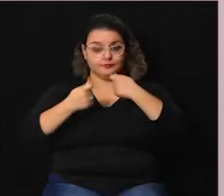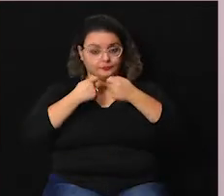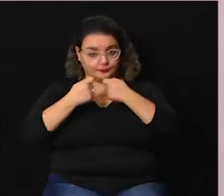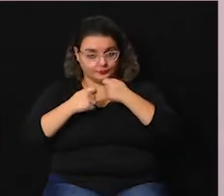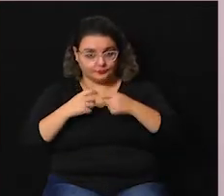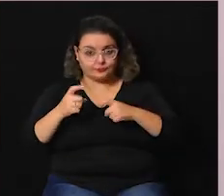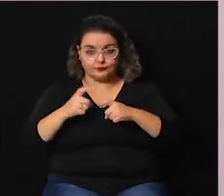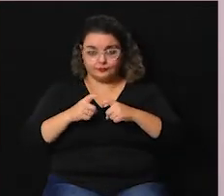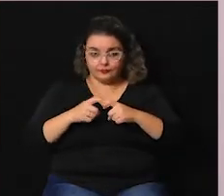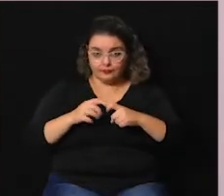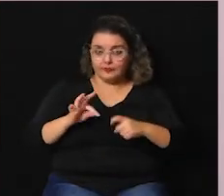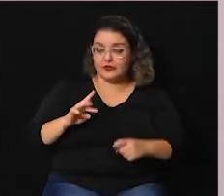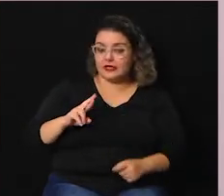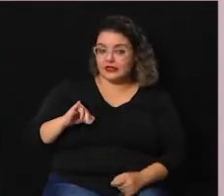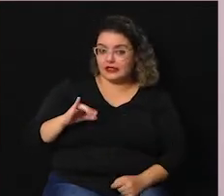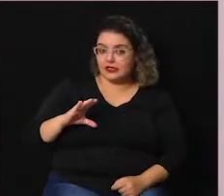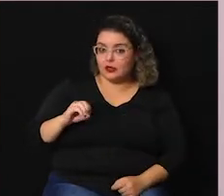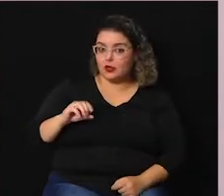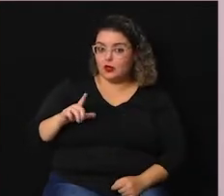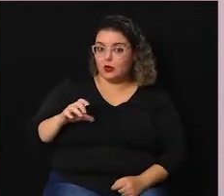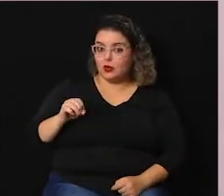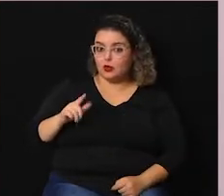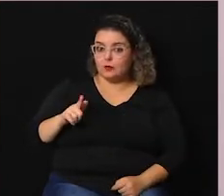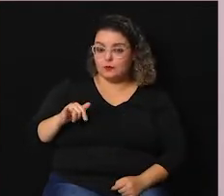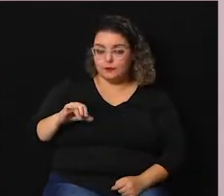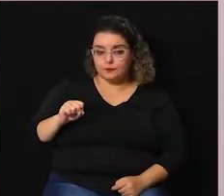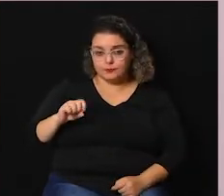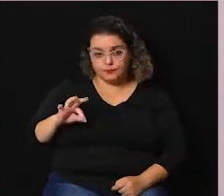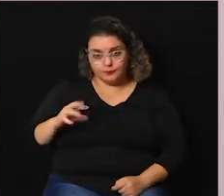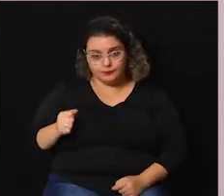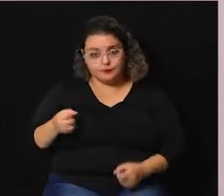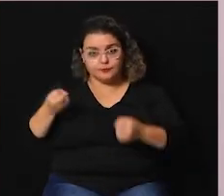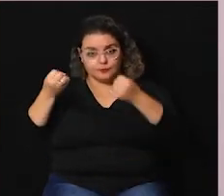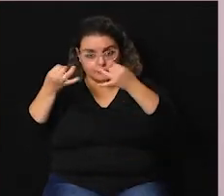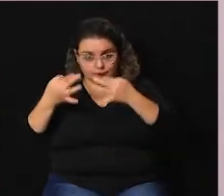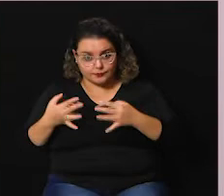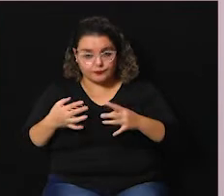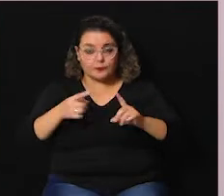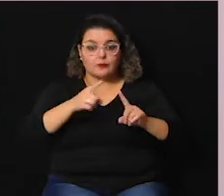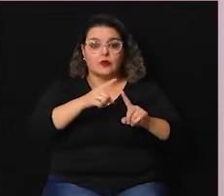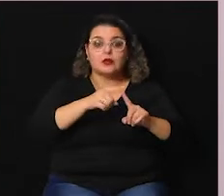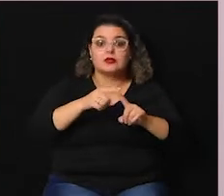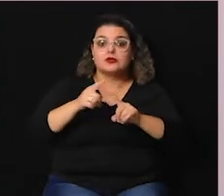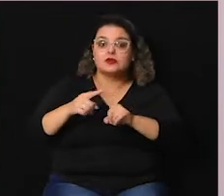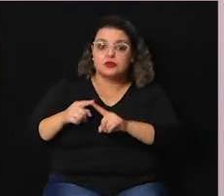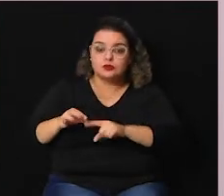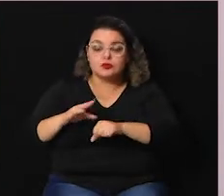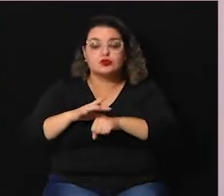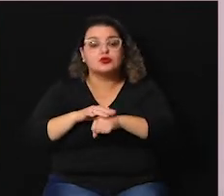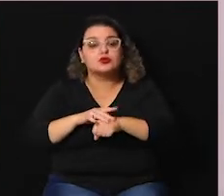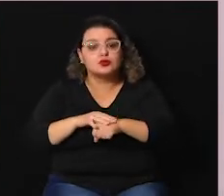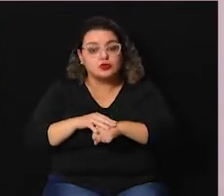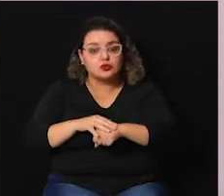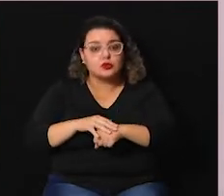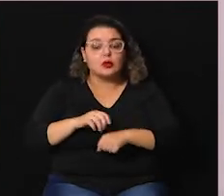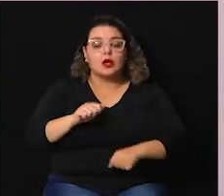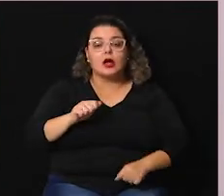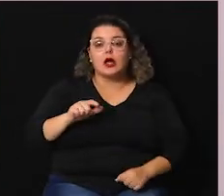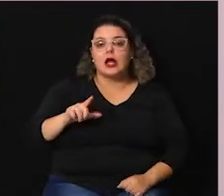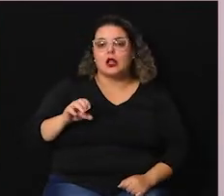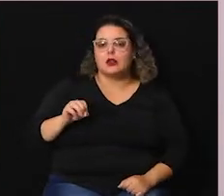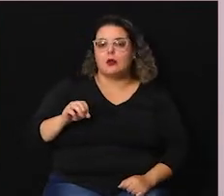entrevistou um médico tricologista que explicou um pouquinho sobre essa doença e os tipos de doença, tipos de